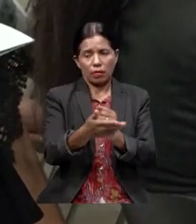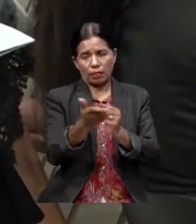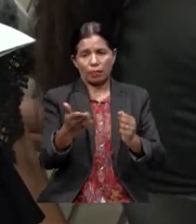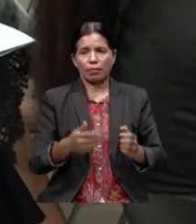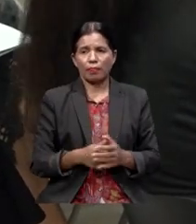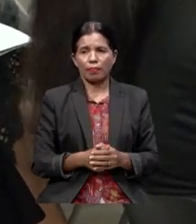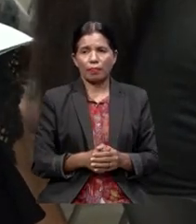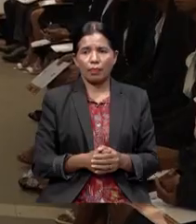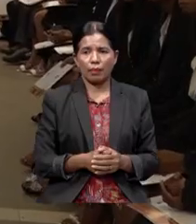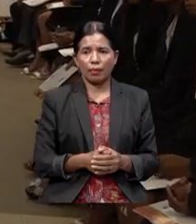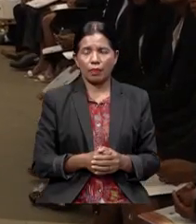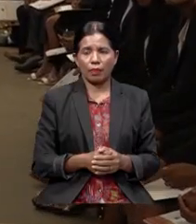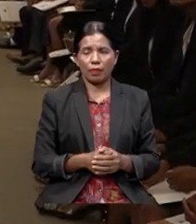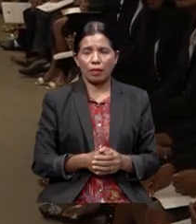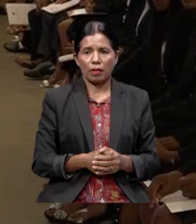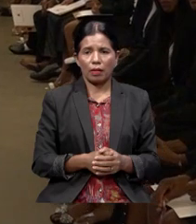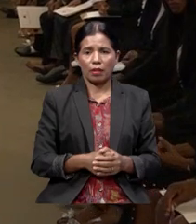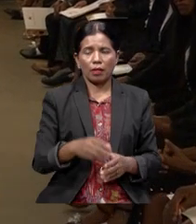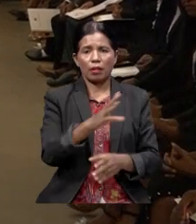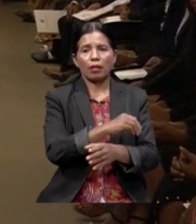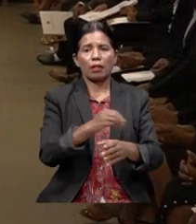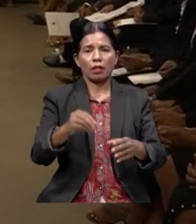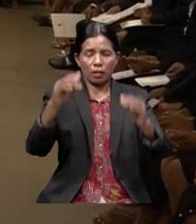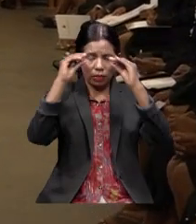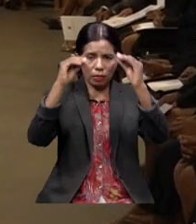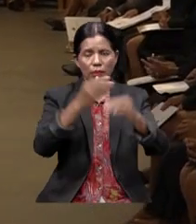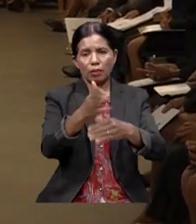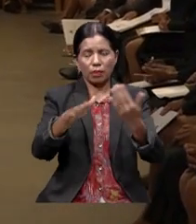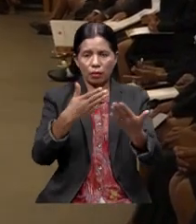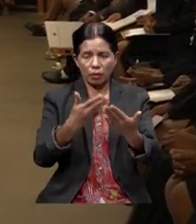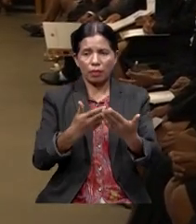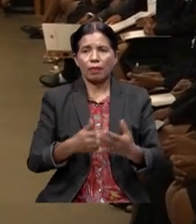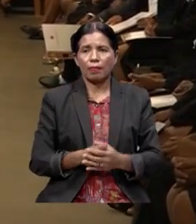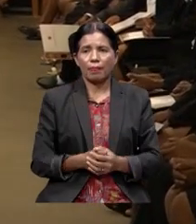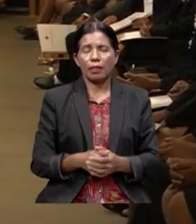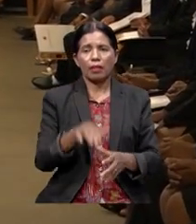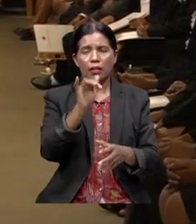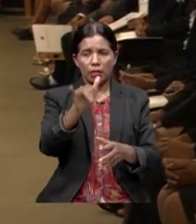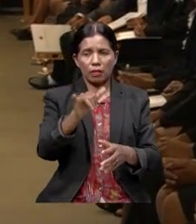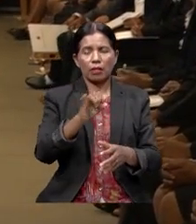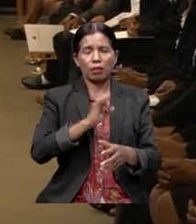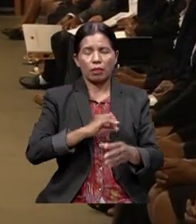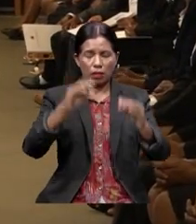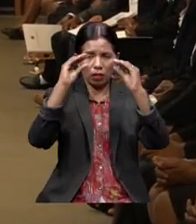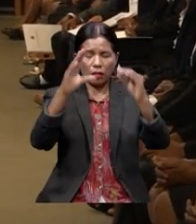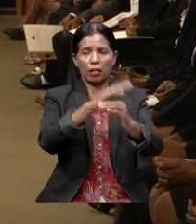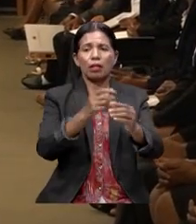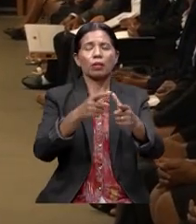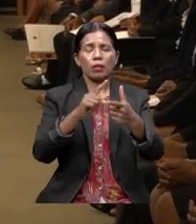Parabéns. Os publicitários, ao estar a uma hora de hoje. Sim, absolutamente bom. Houve livros no